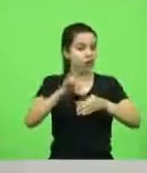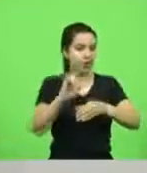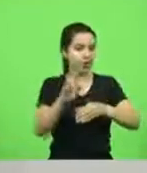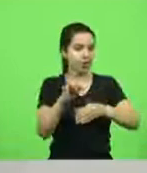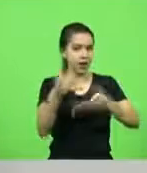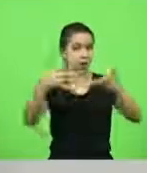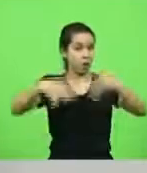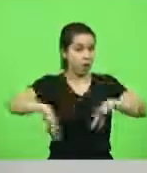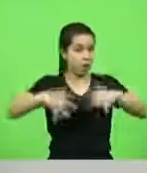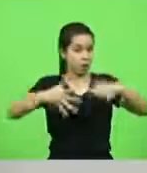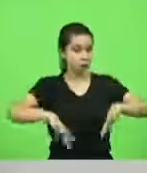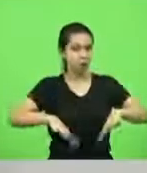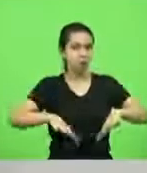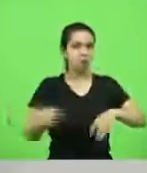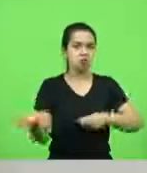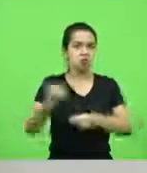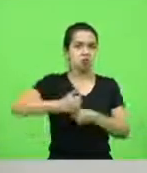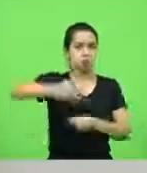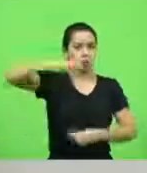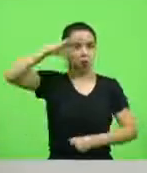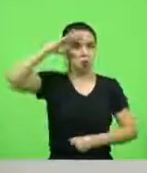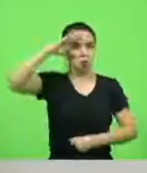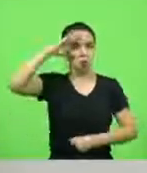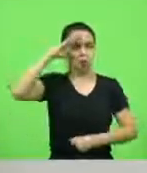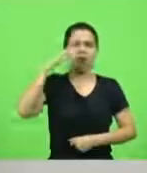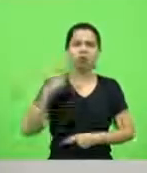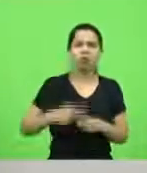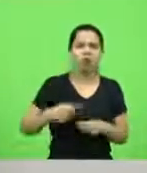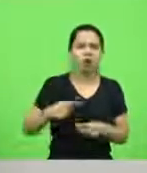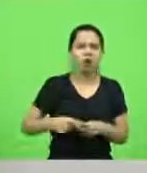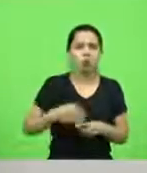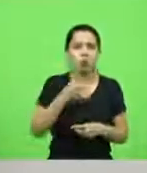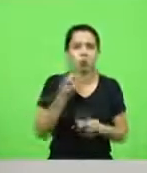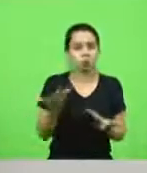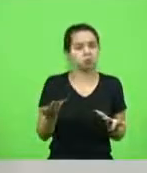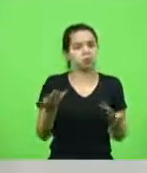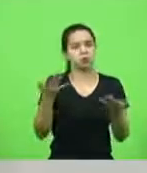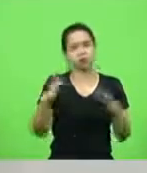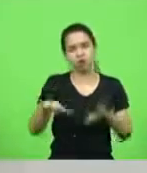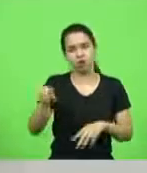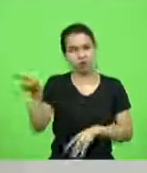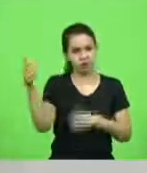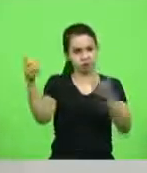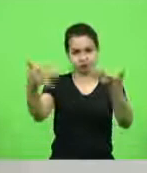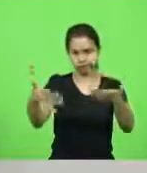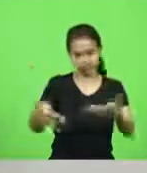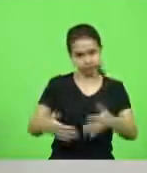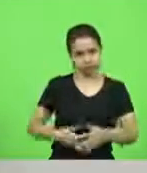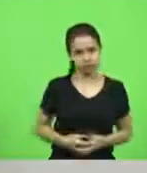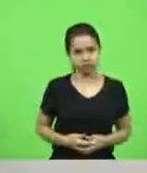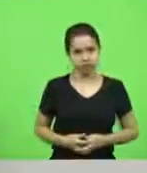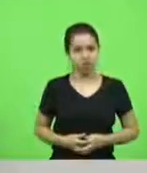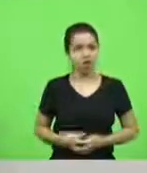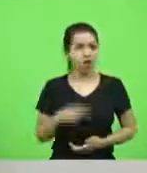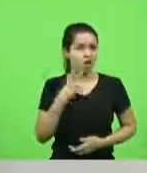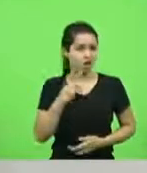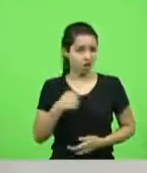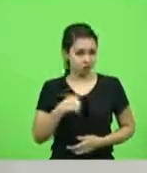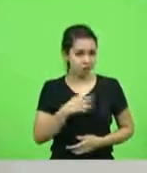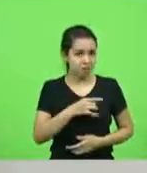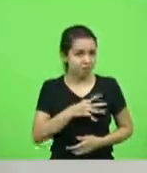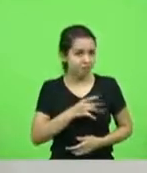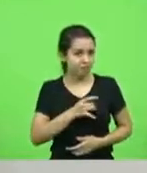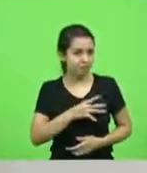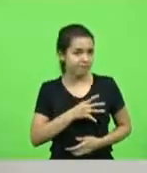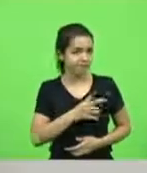subtenentes o porquê o motivo eles que justifiquem mais tarde tá como disse não tenho medo de